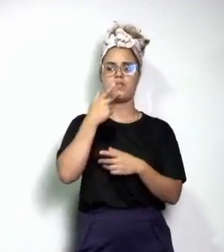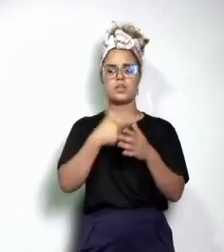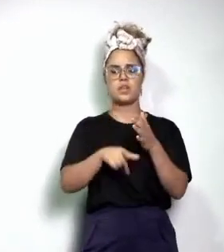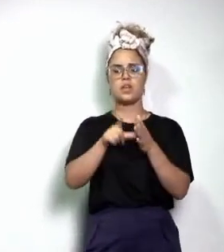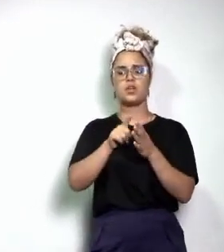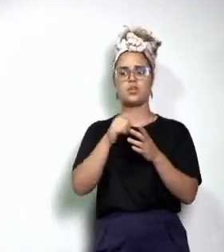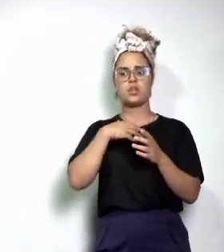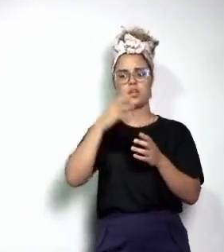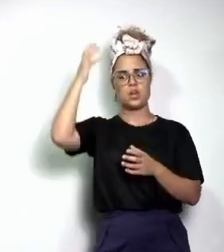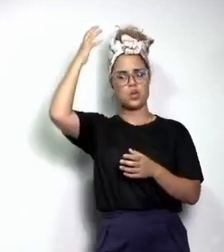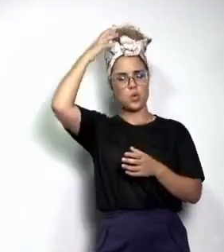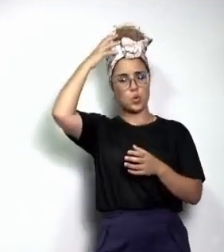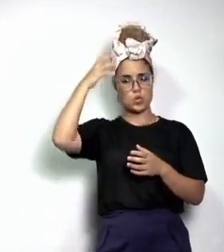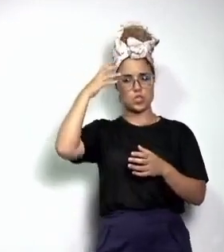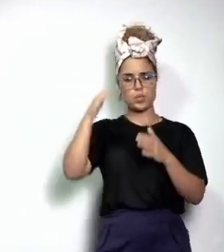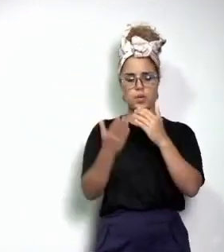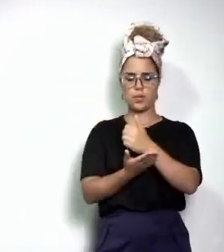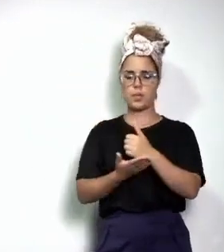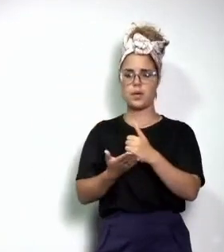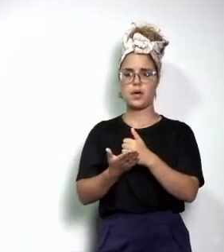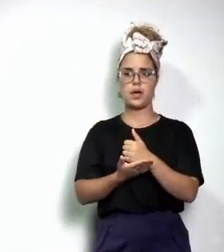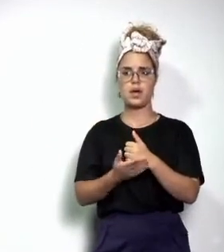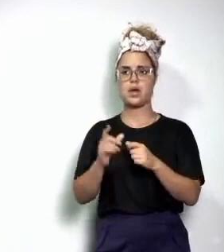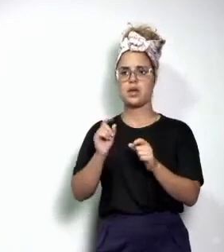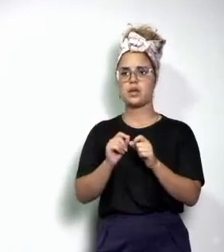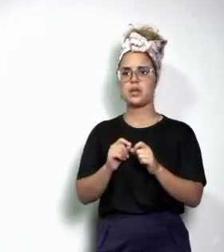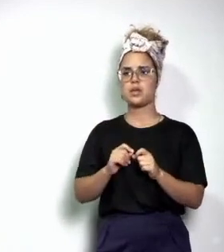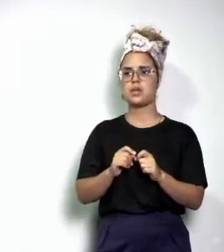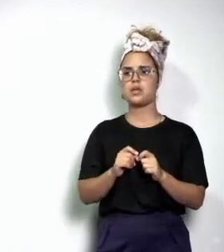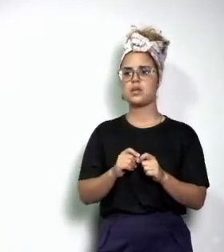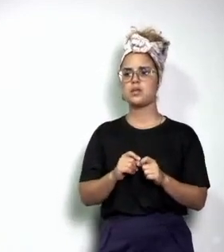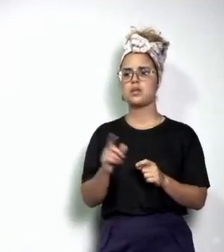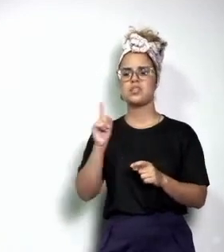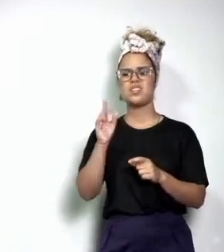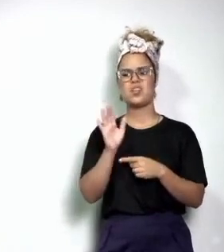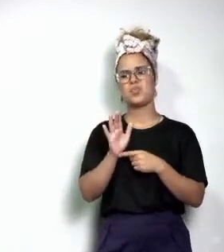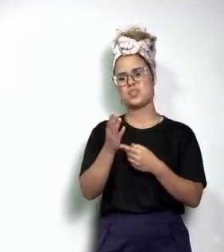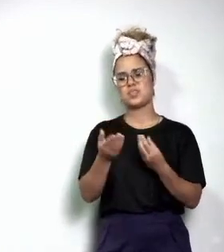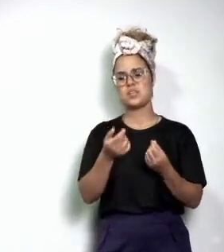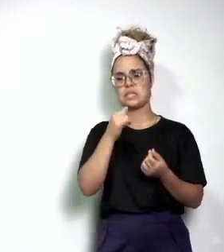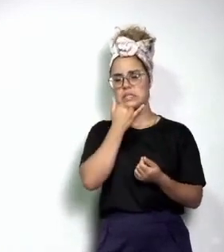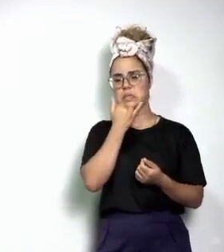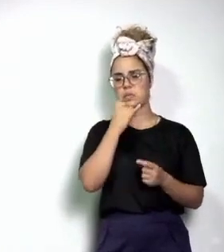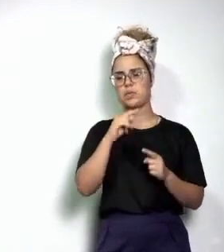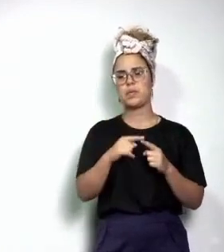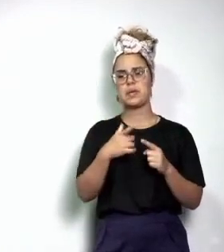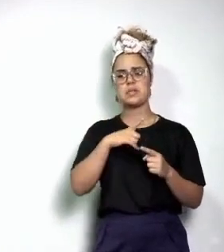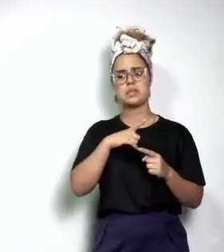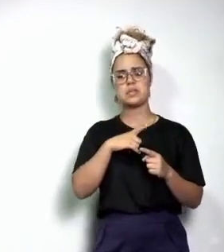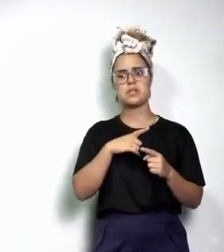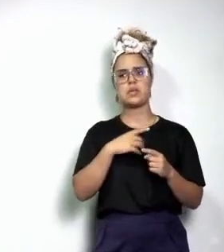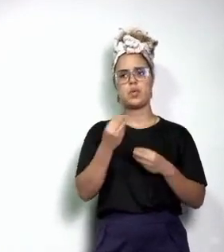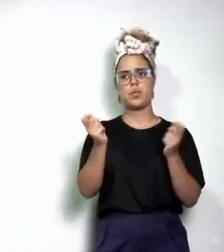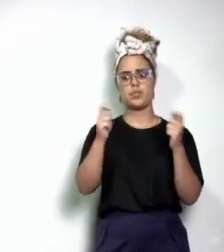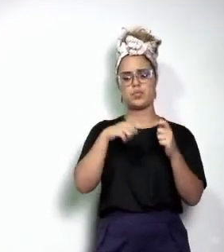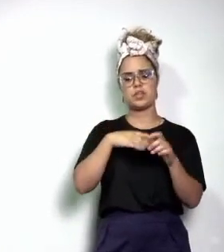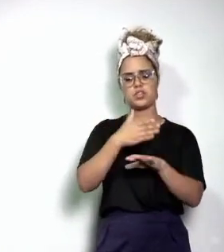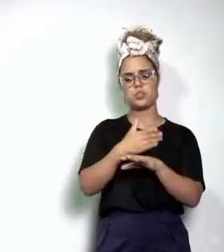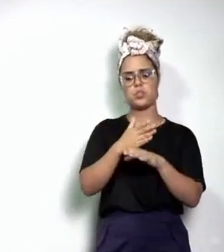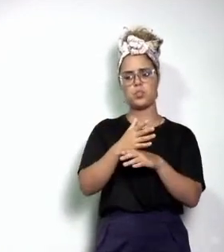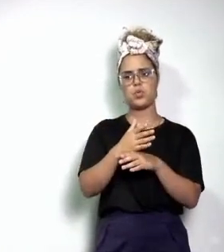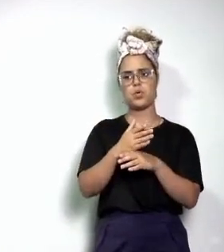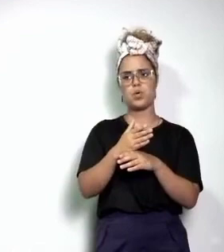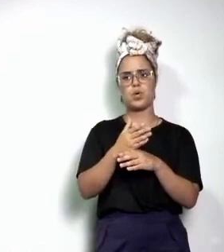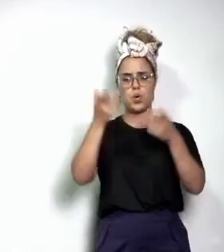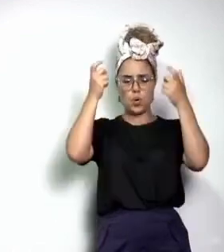baixo, né? A gente consegue fazer isso com o chapéu baixo, acabei não colocando ele aí para mostrar como é que é. Mas a gente tem a possibilidade de colocar um chapéu baixo, mas tem